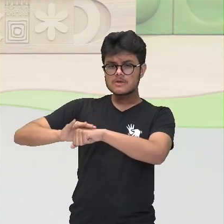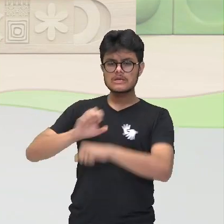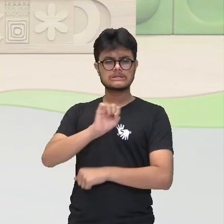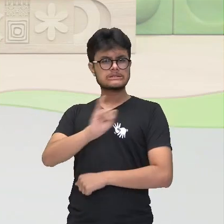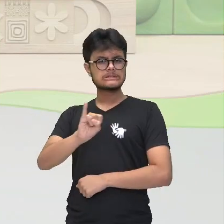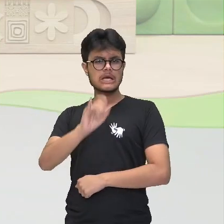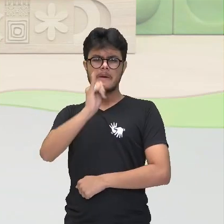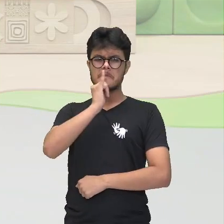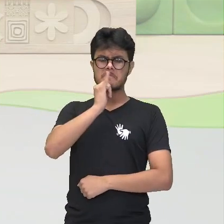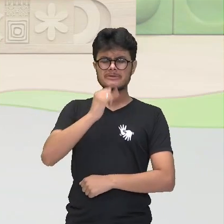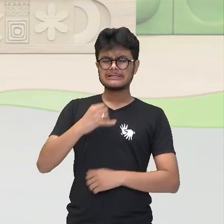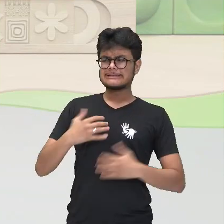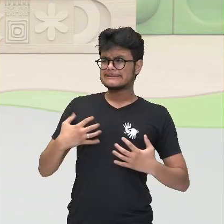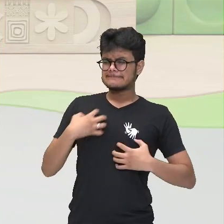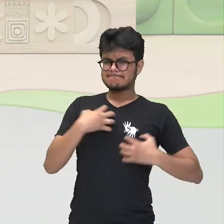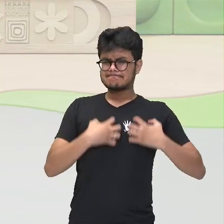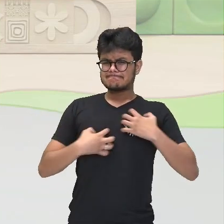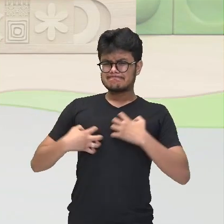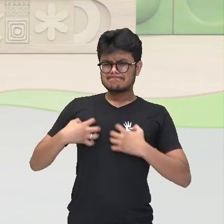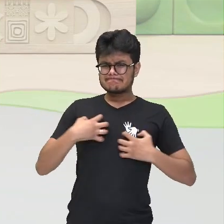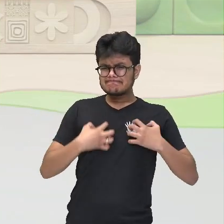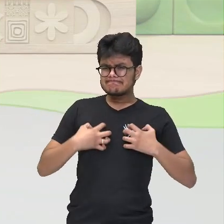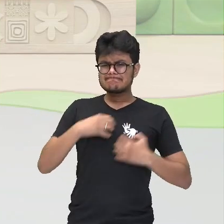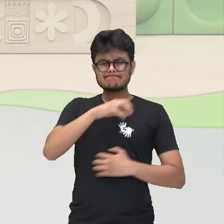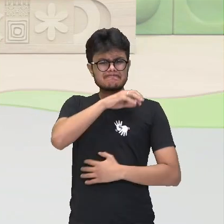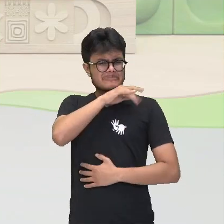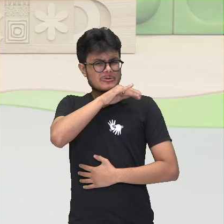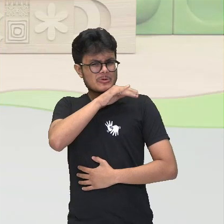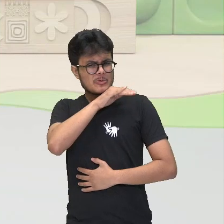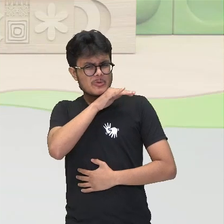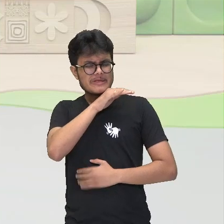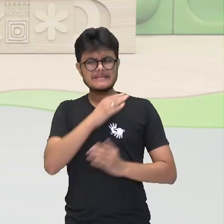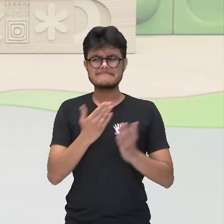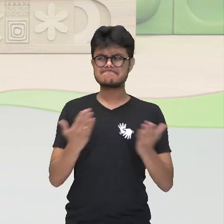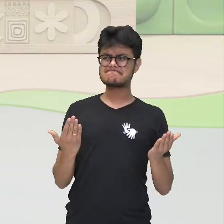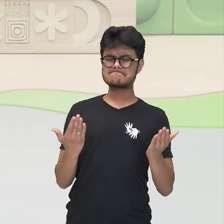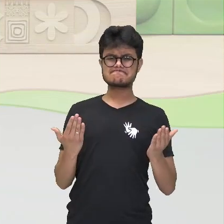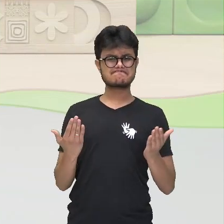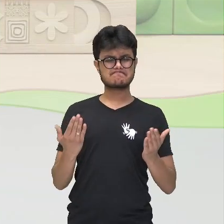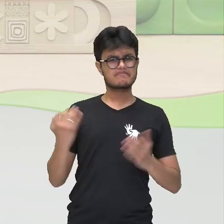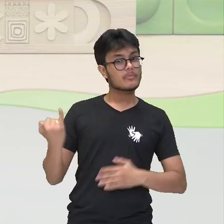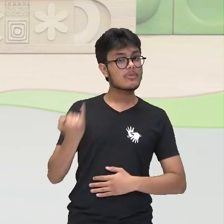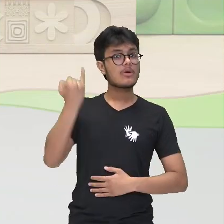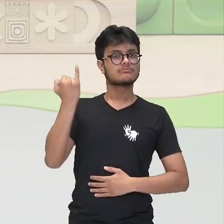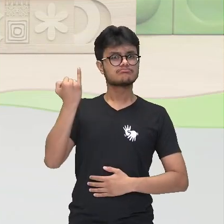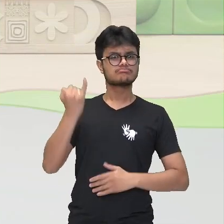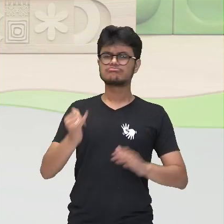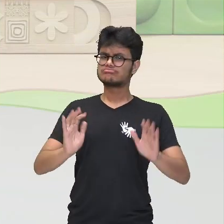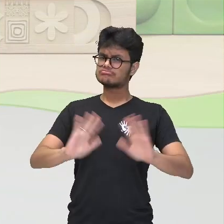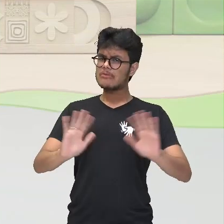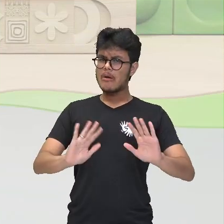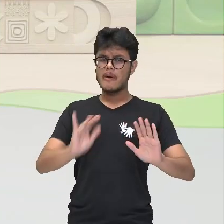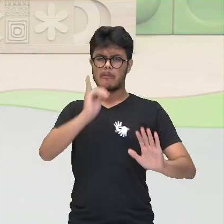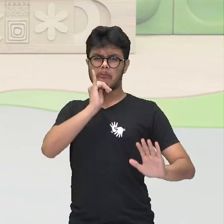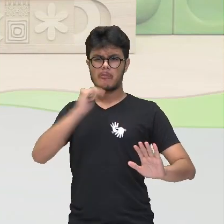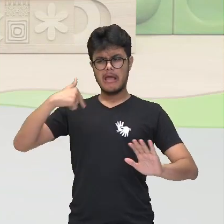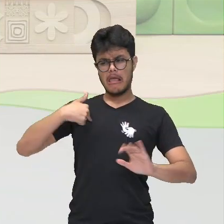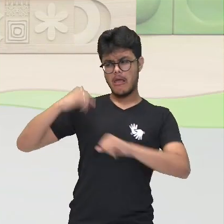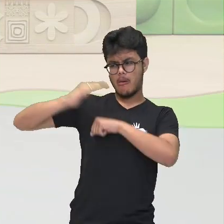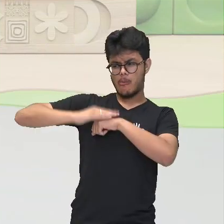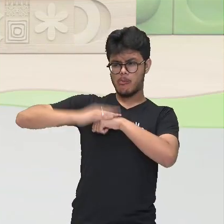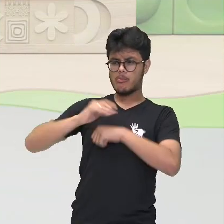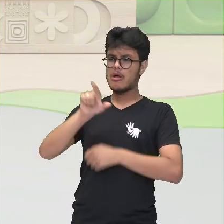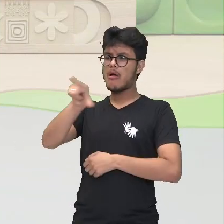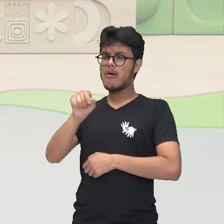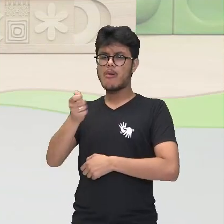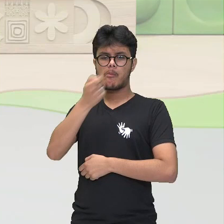algum desconforto, algo que não está legal, não está normal, é muito importante não se automedicar. É importante que a gente